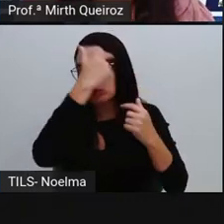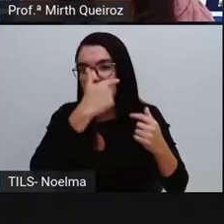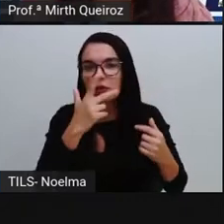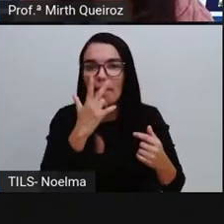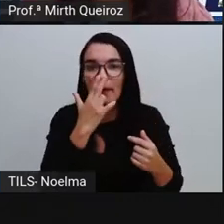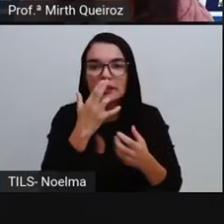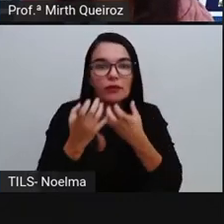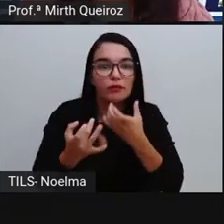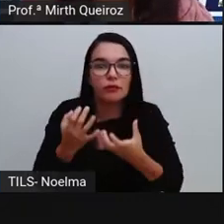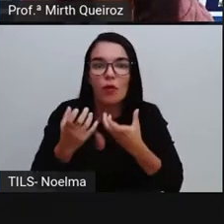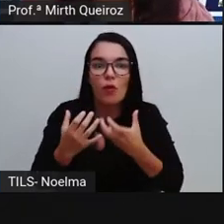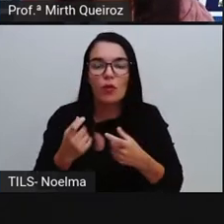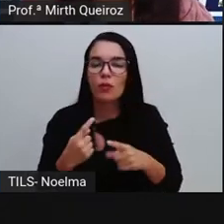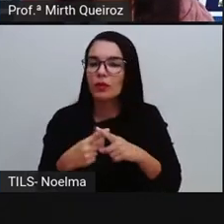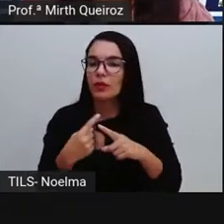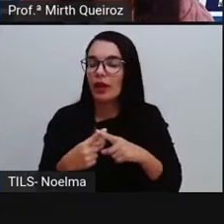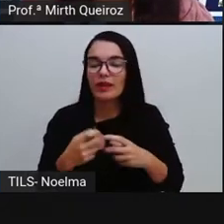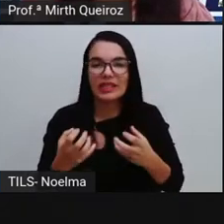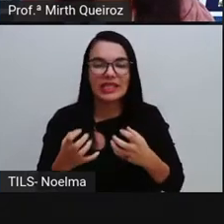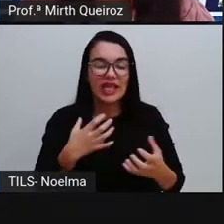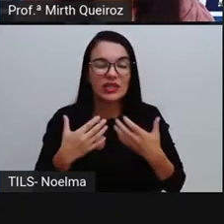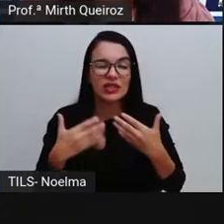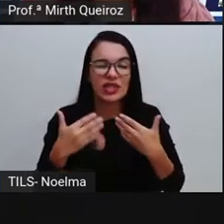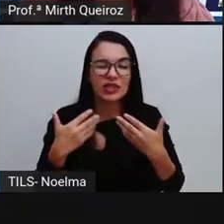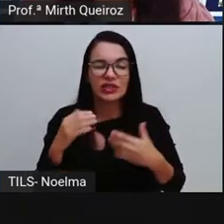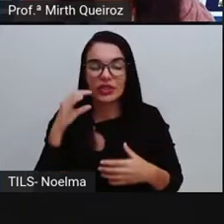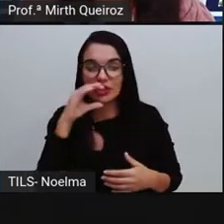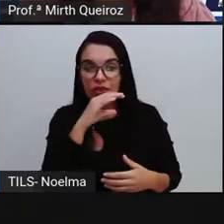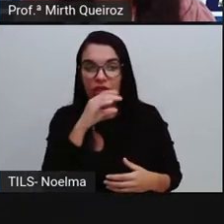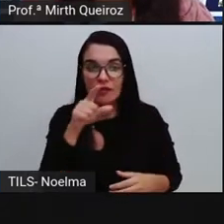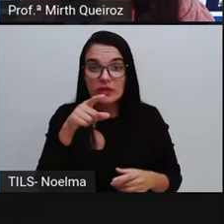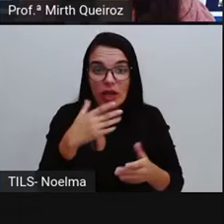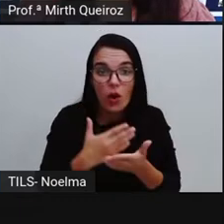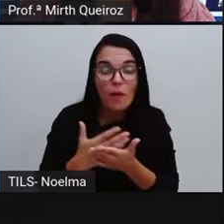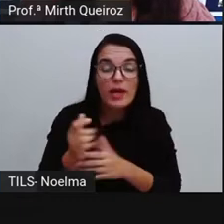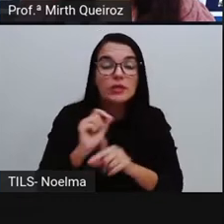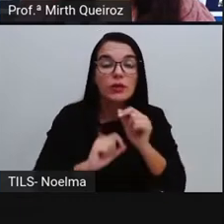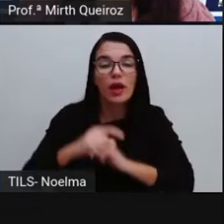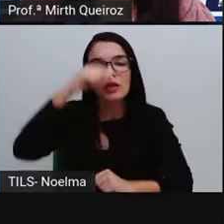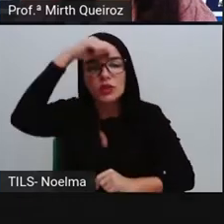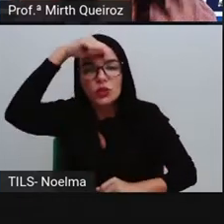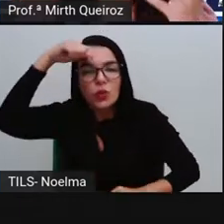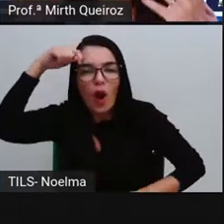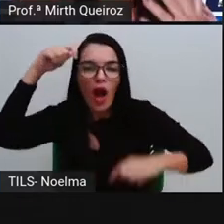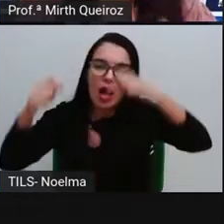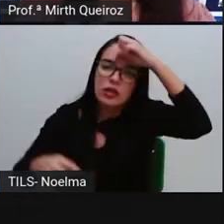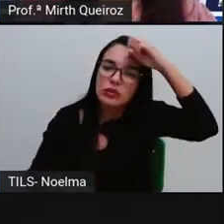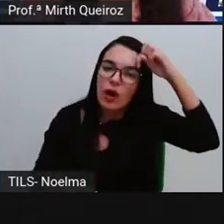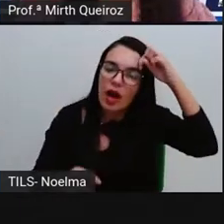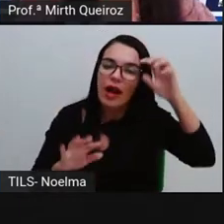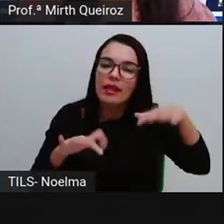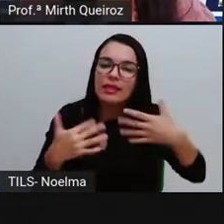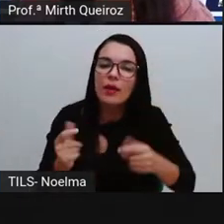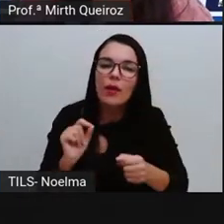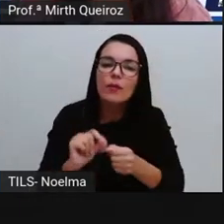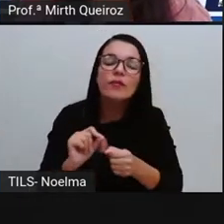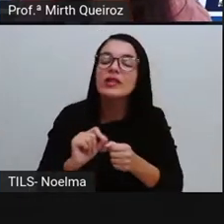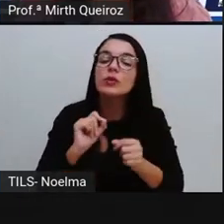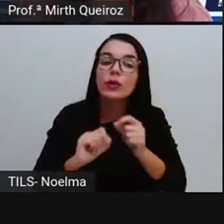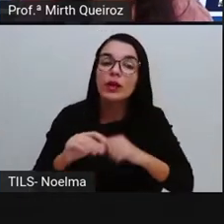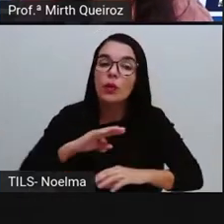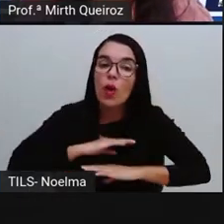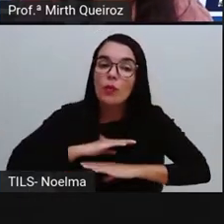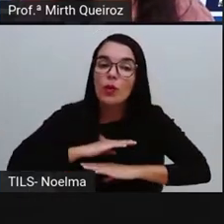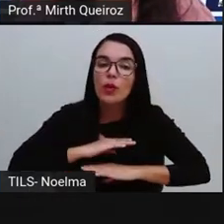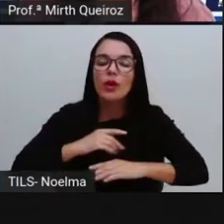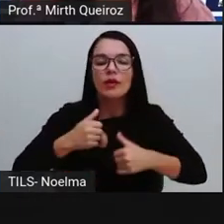quente. Aí, de repente, você começa a suar. Não acontece isso? E esse suor, ele vem para quê? Para esfriar o nosso